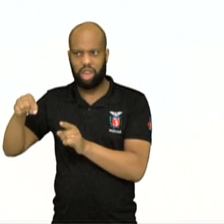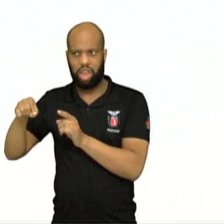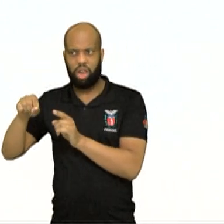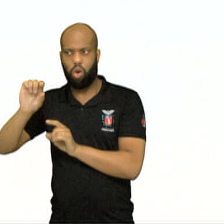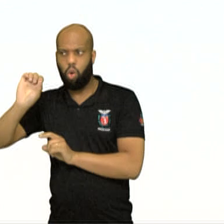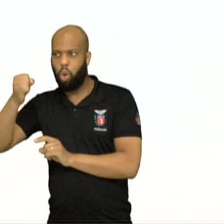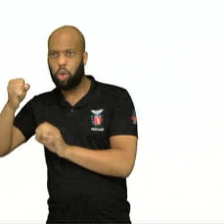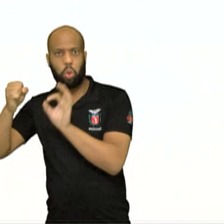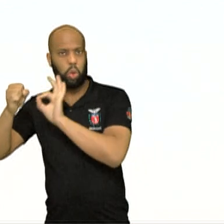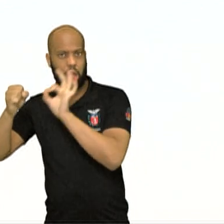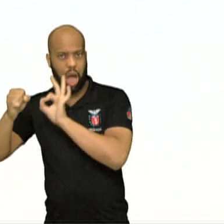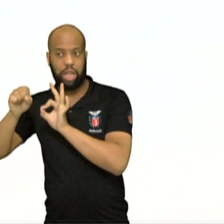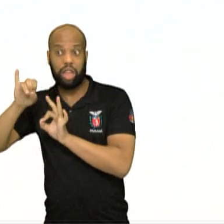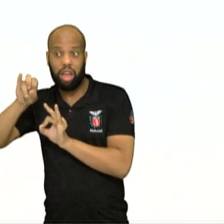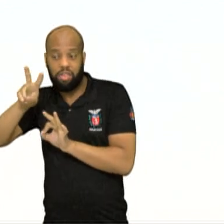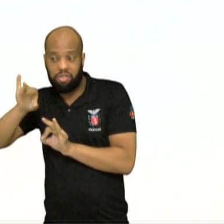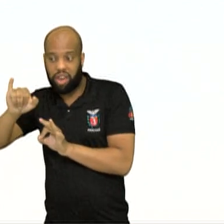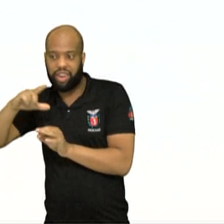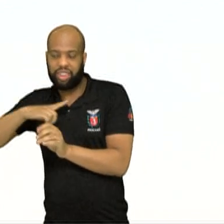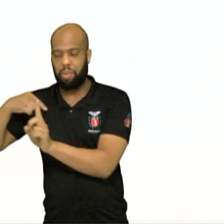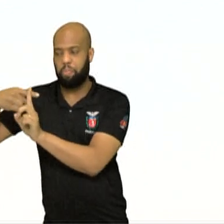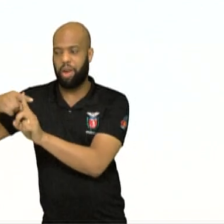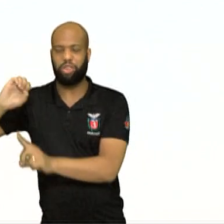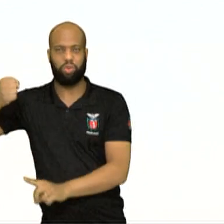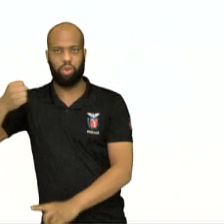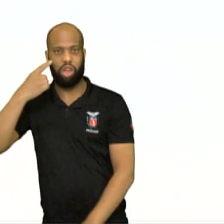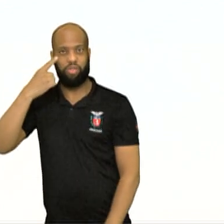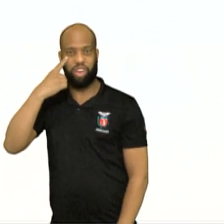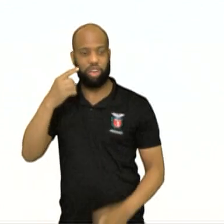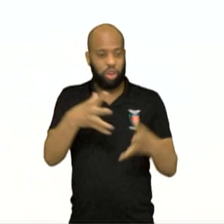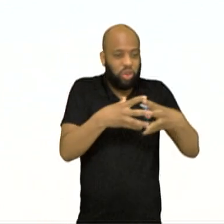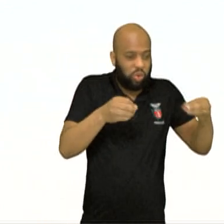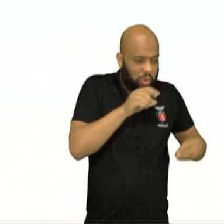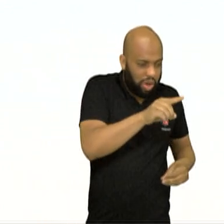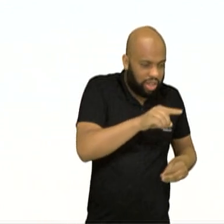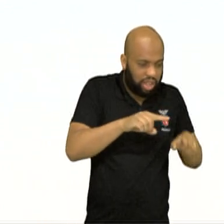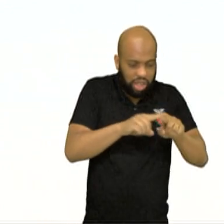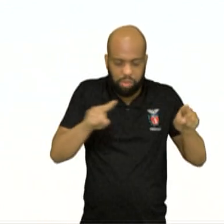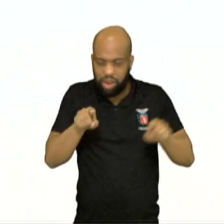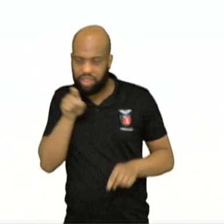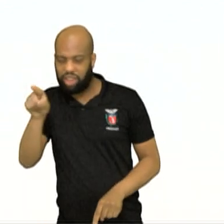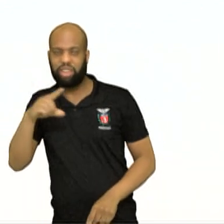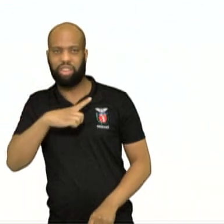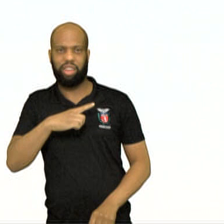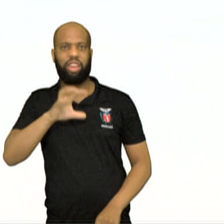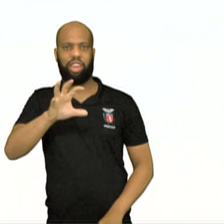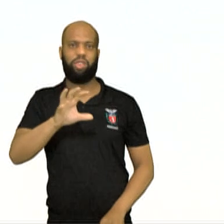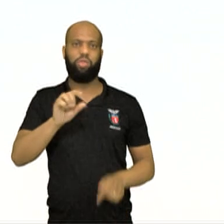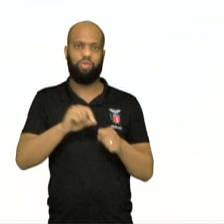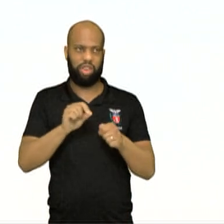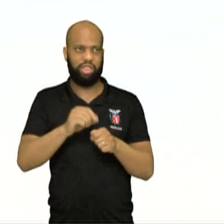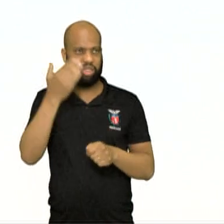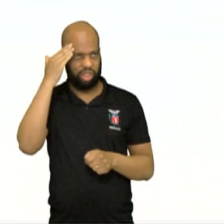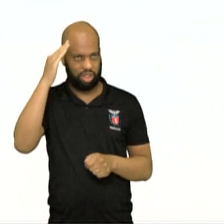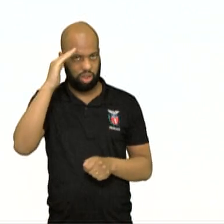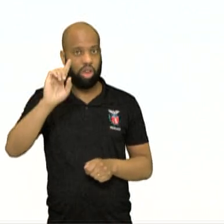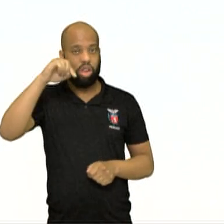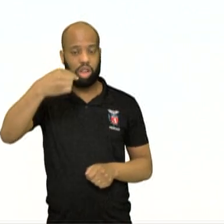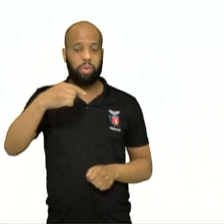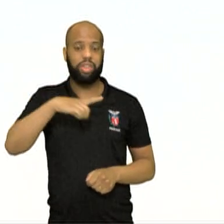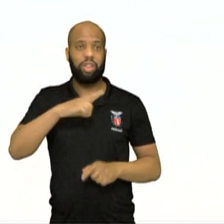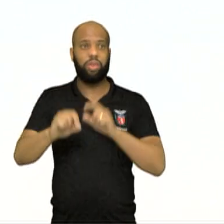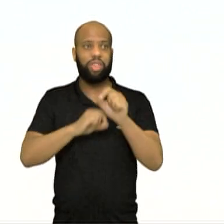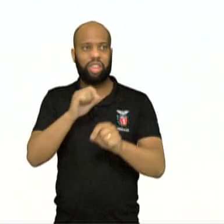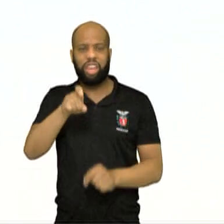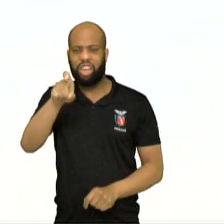já sumiu do primeiro membro, mas ele apareceu lá no segundo? Foi isso que você fez aí. Depois eu preciso eliminar esse